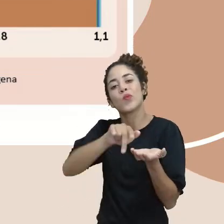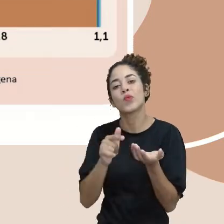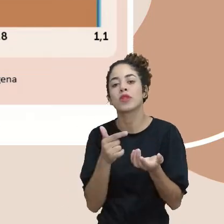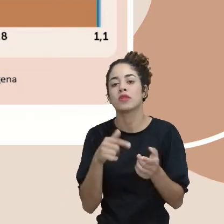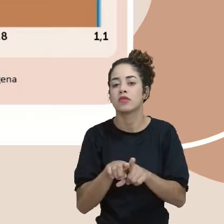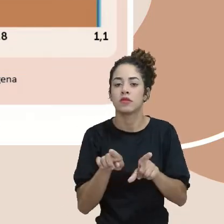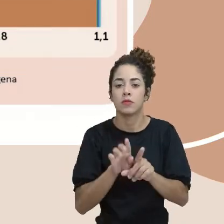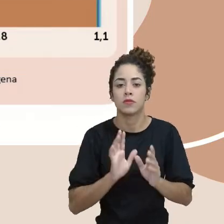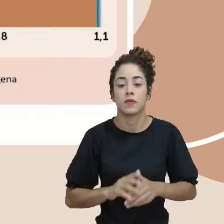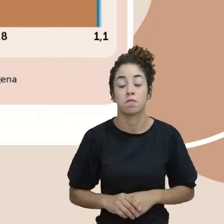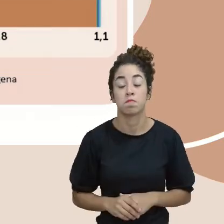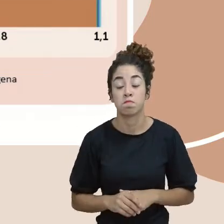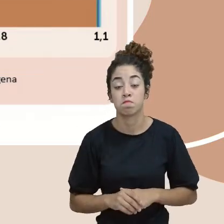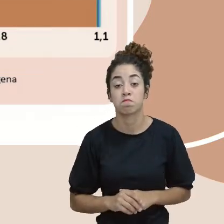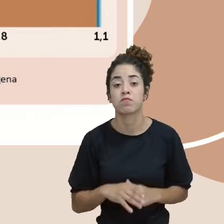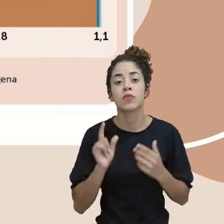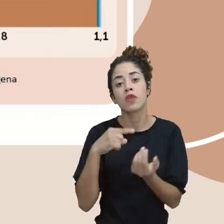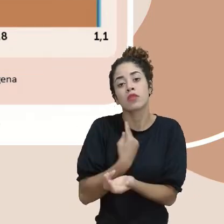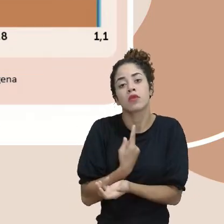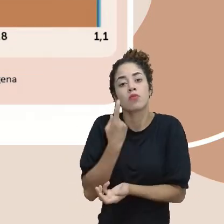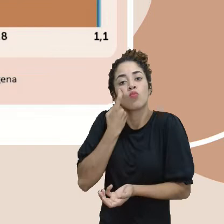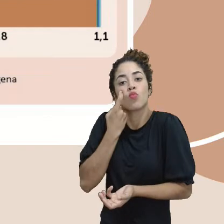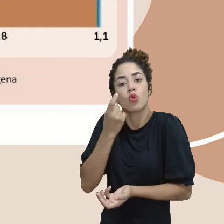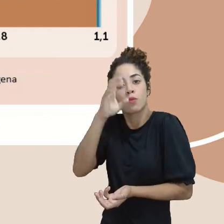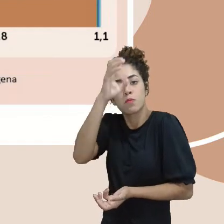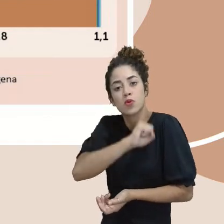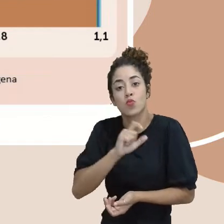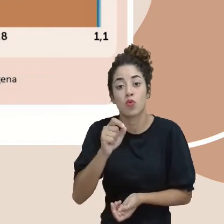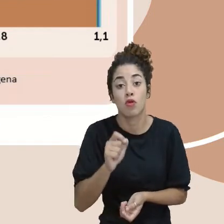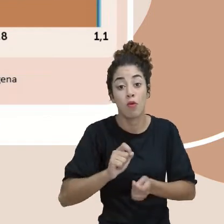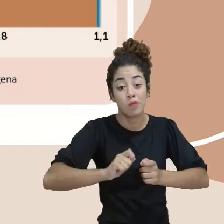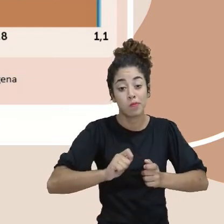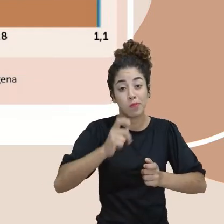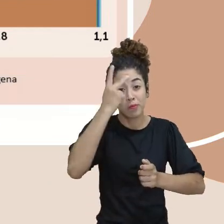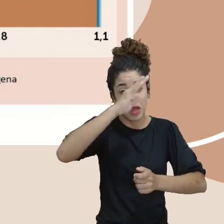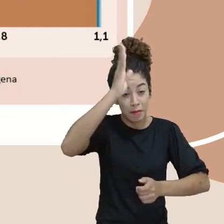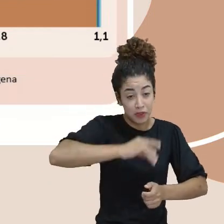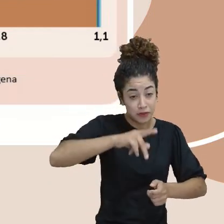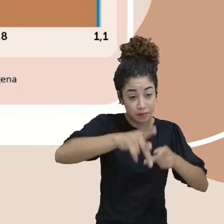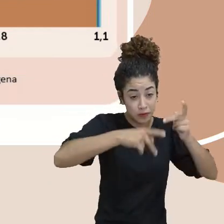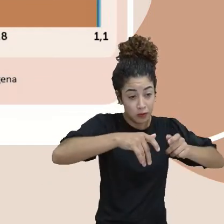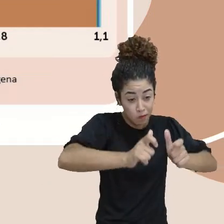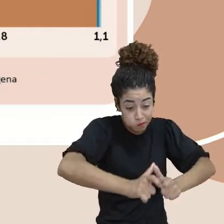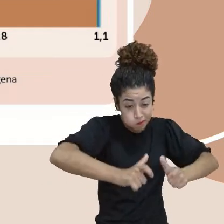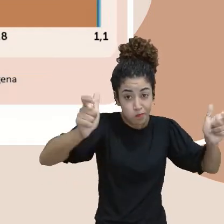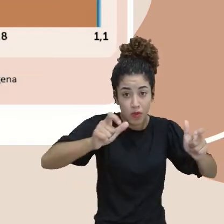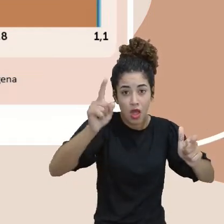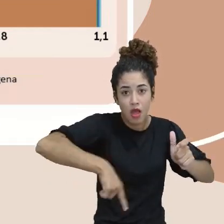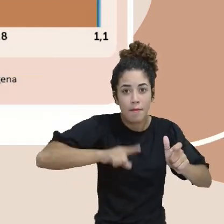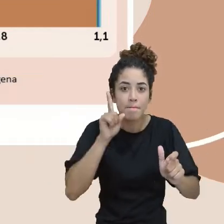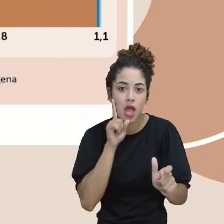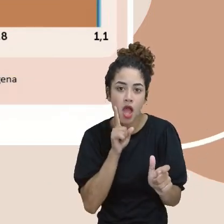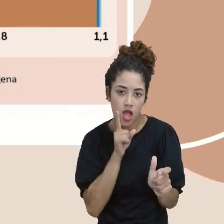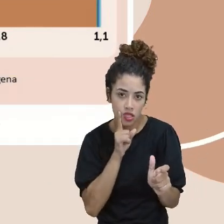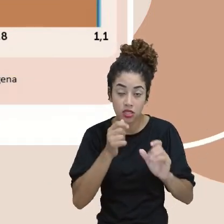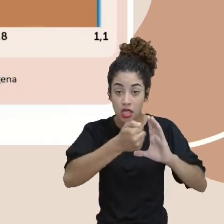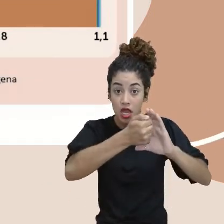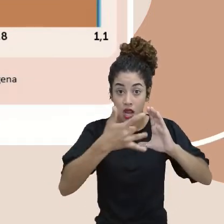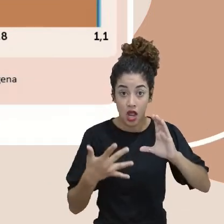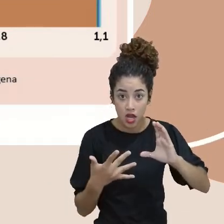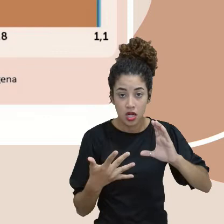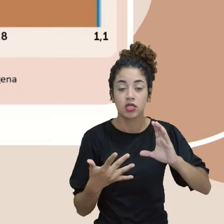opção. Então, a gente viu, né, que a maior parte da população brasileira se declara parda, isso é uma característica